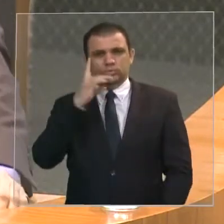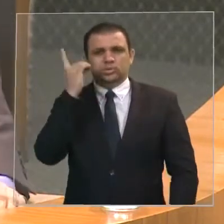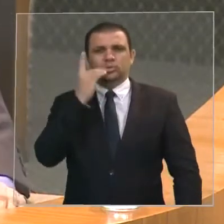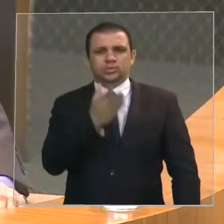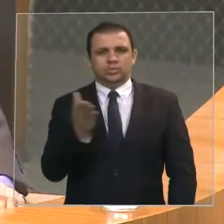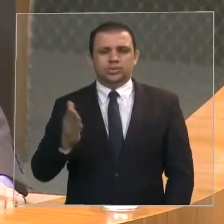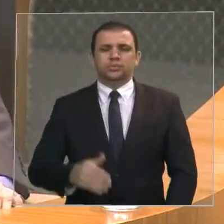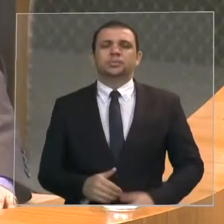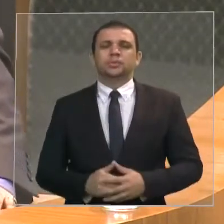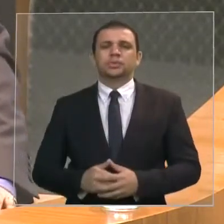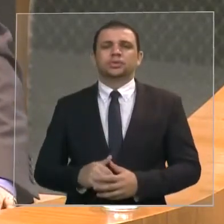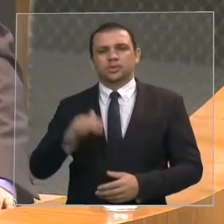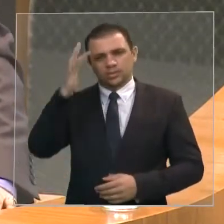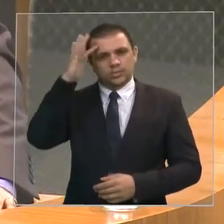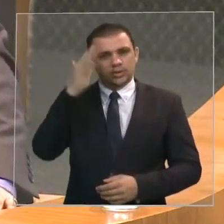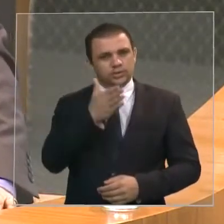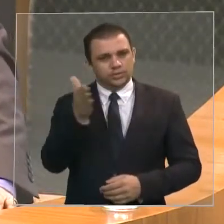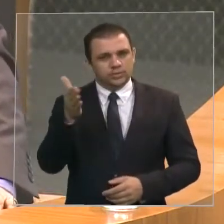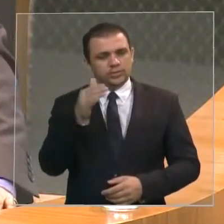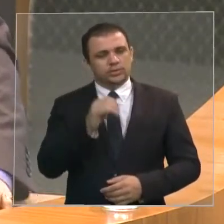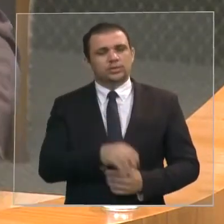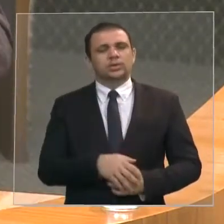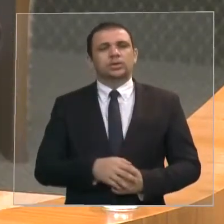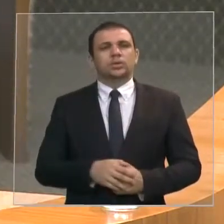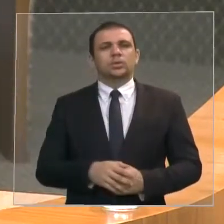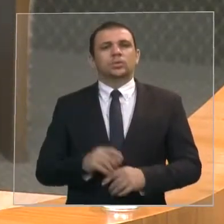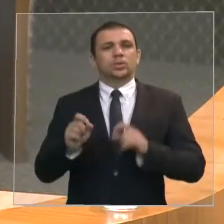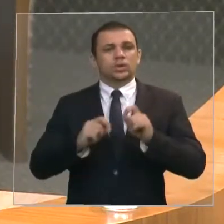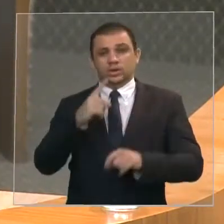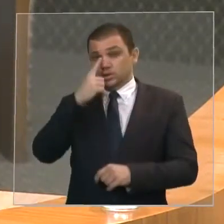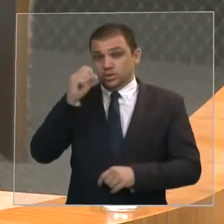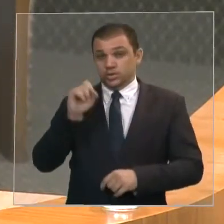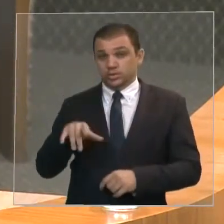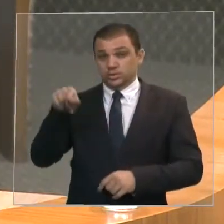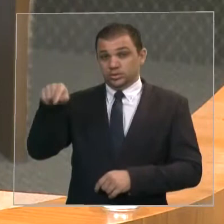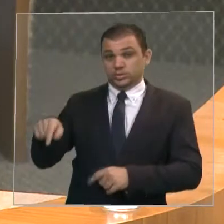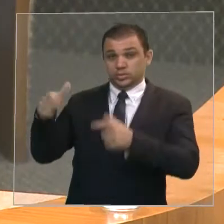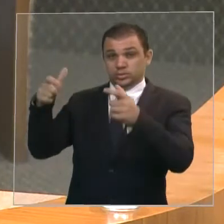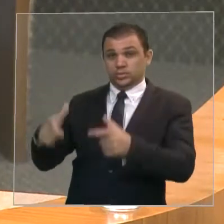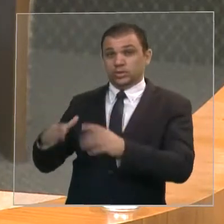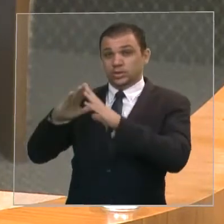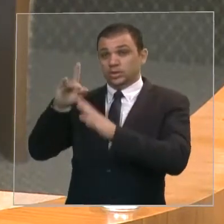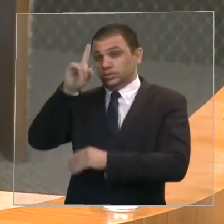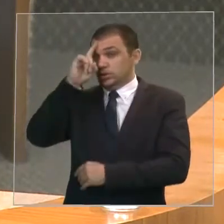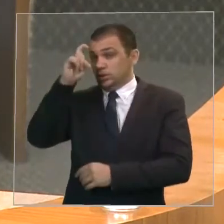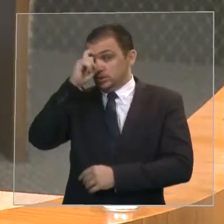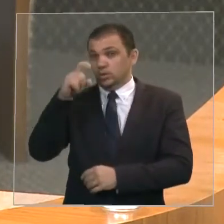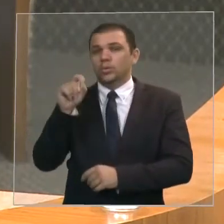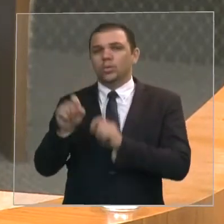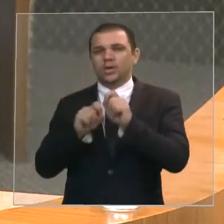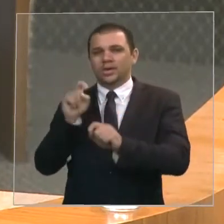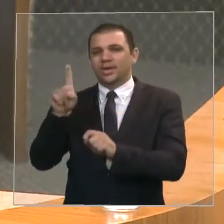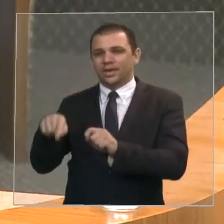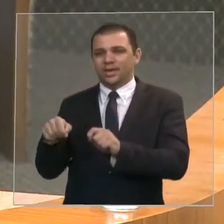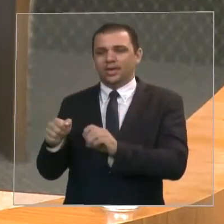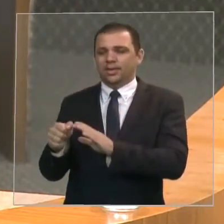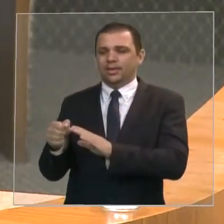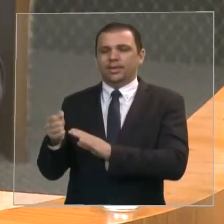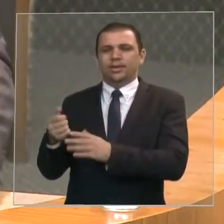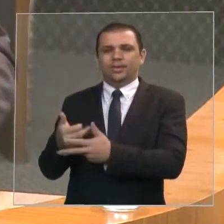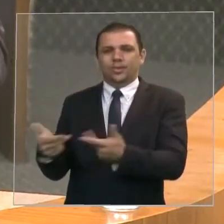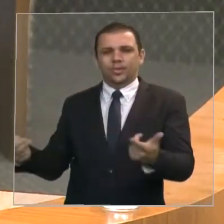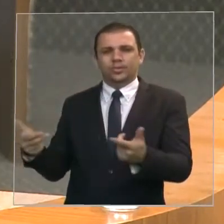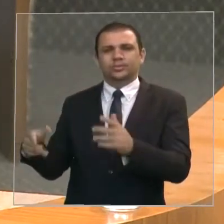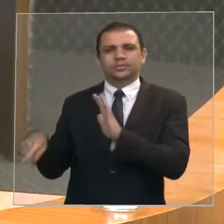todos, imagine vossas excelências, o lixo hospitalar, porque nós estamos falando de resíduos oriundos do sistema de